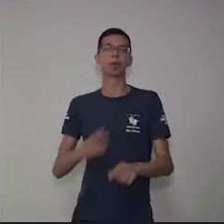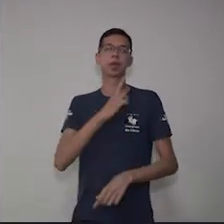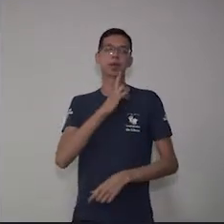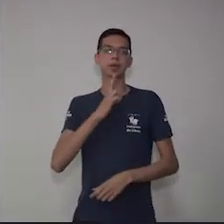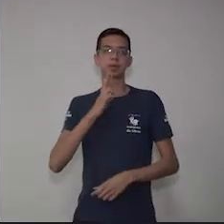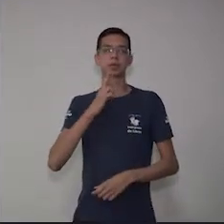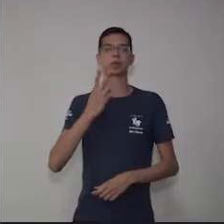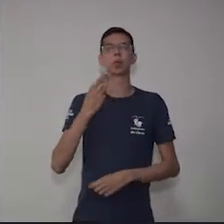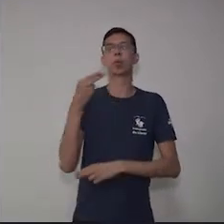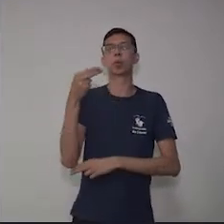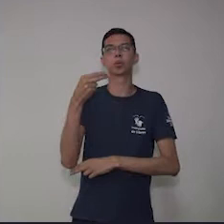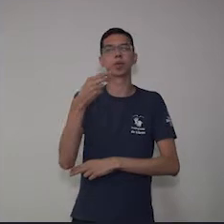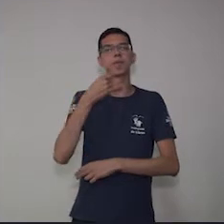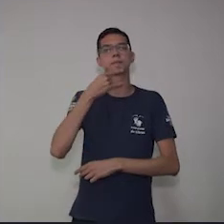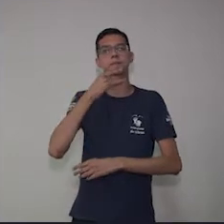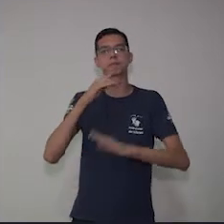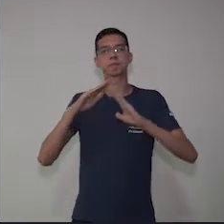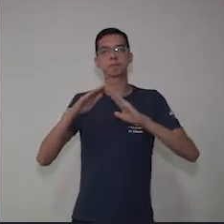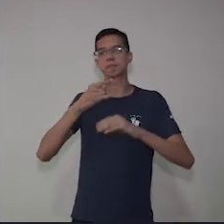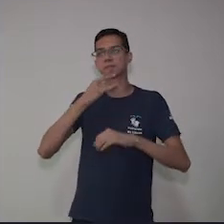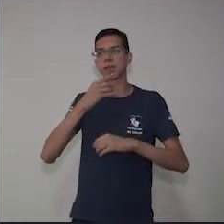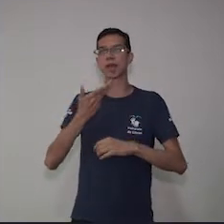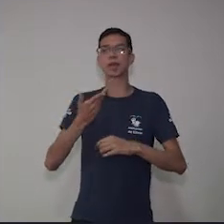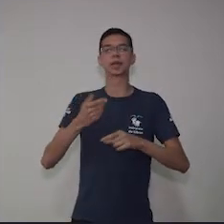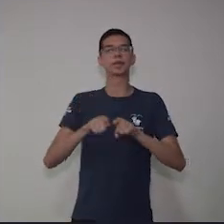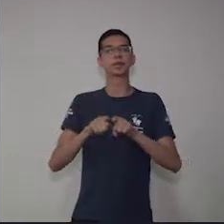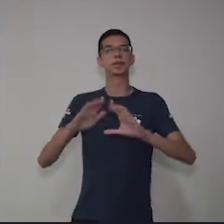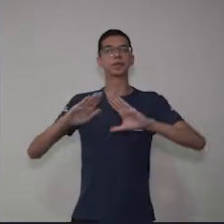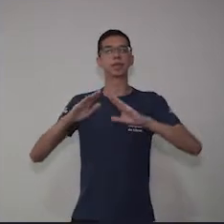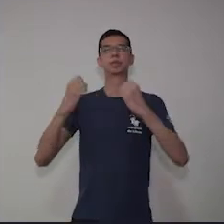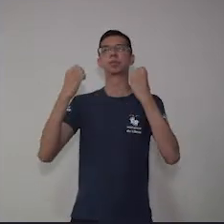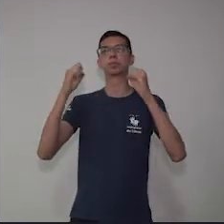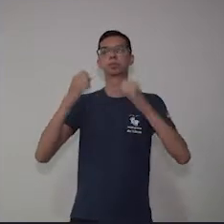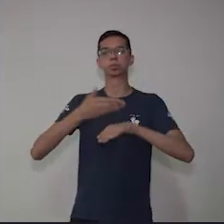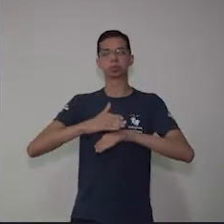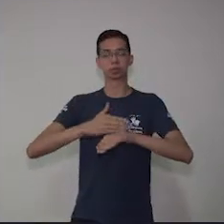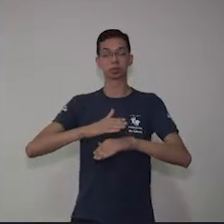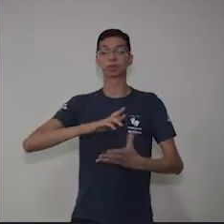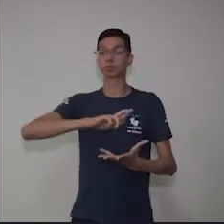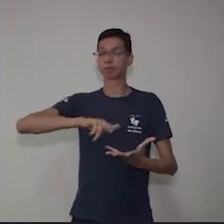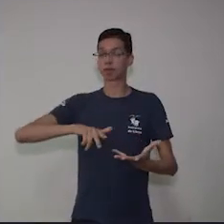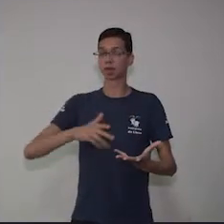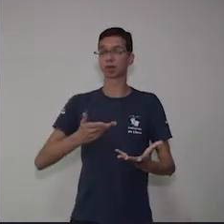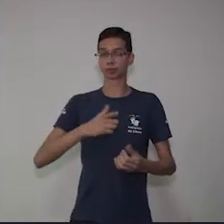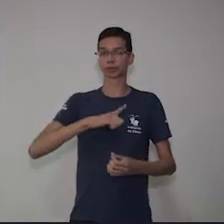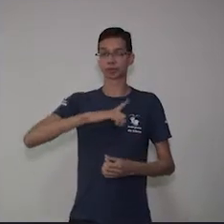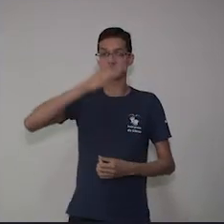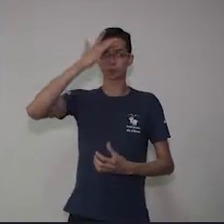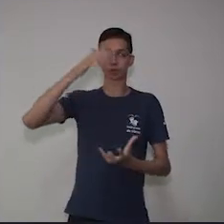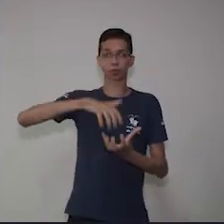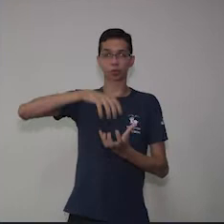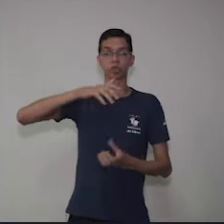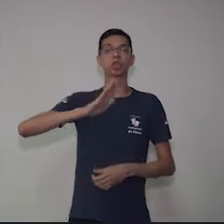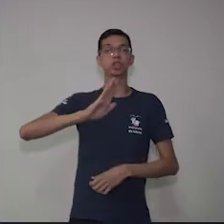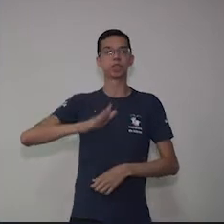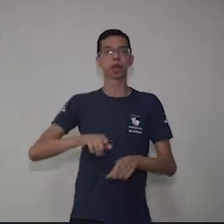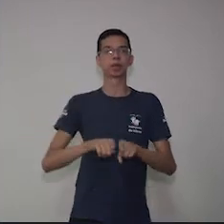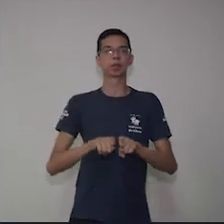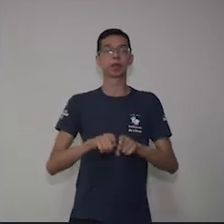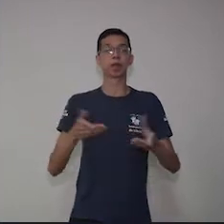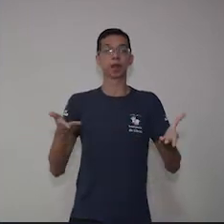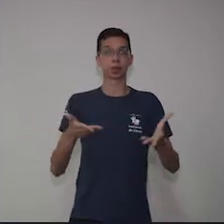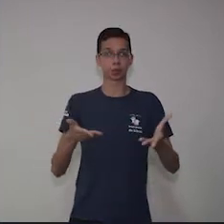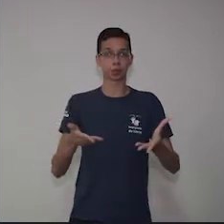hotéis, academias e etc. Nós já estamos colhendo os exames para a quarta